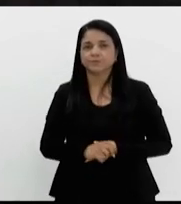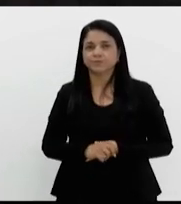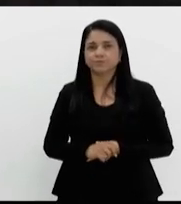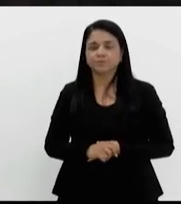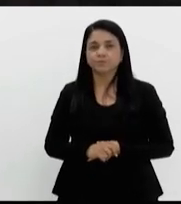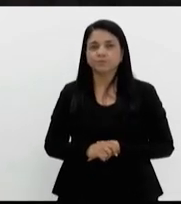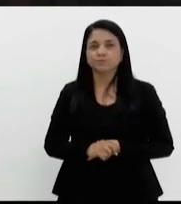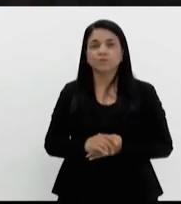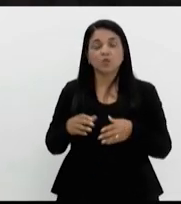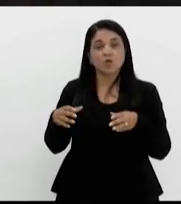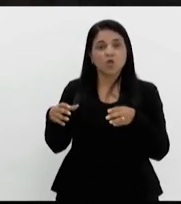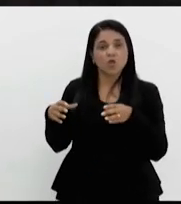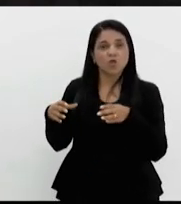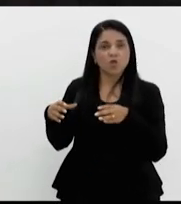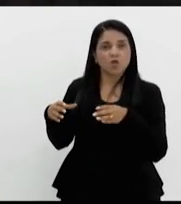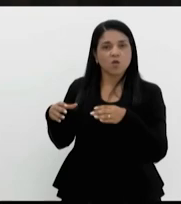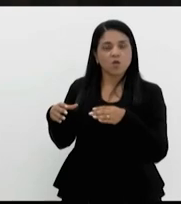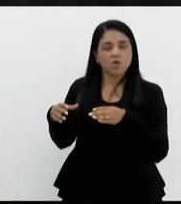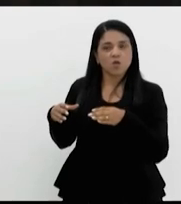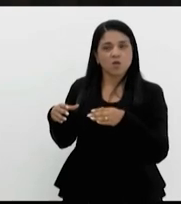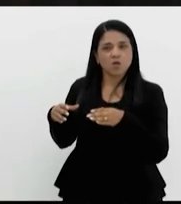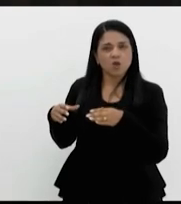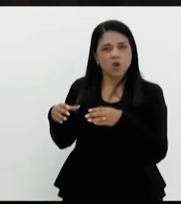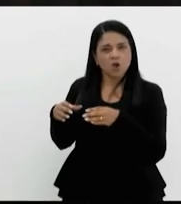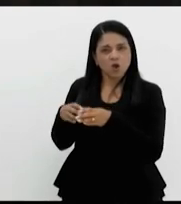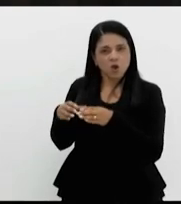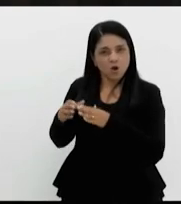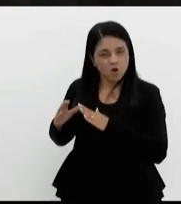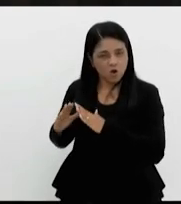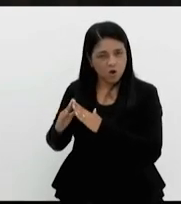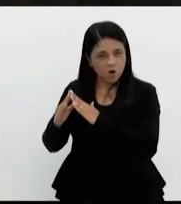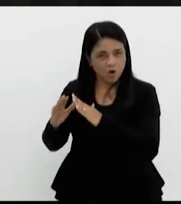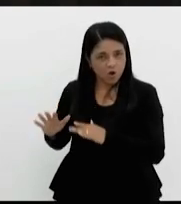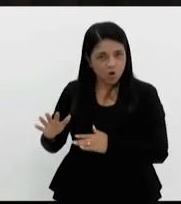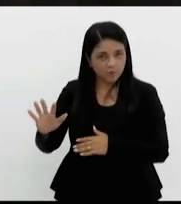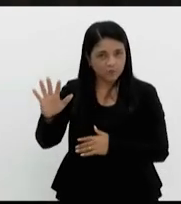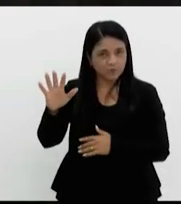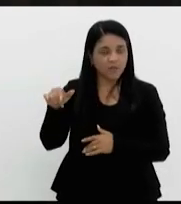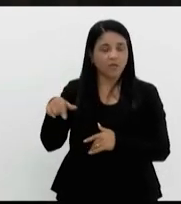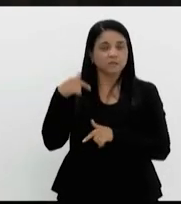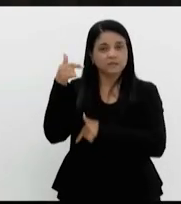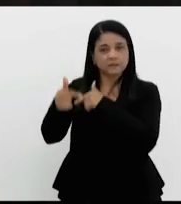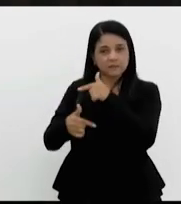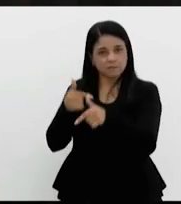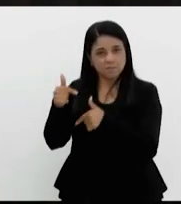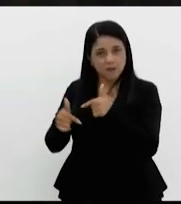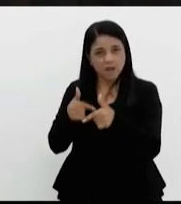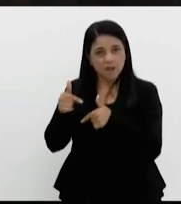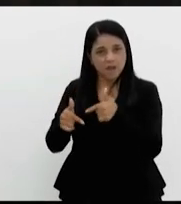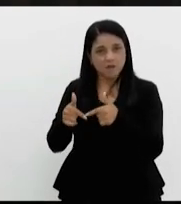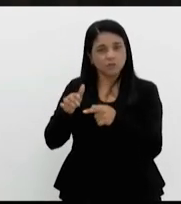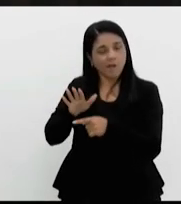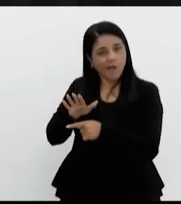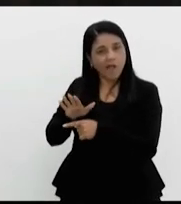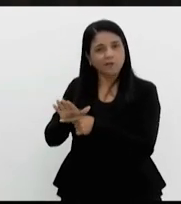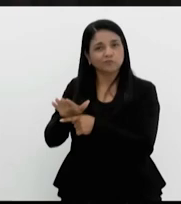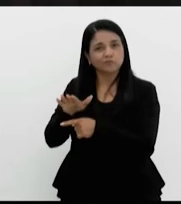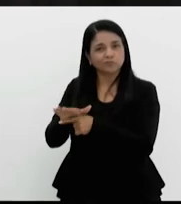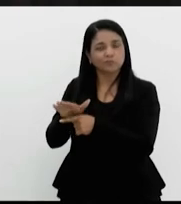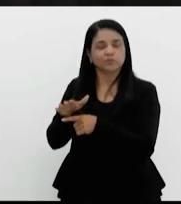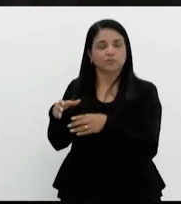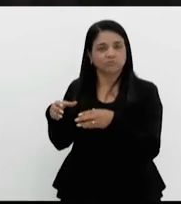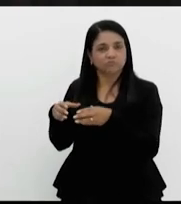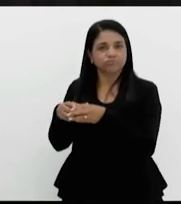ali na nossa comunidade, um dia nós sempre fazemos um trabalho de ajuda